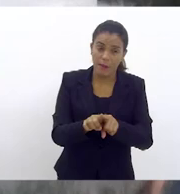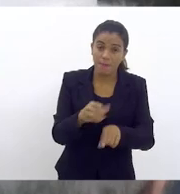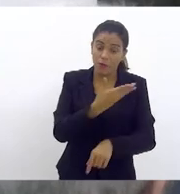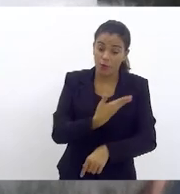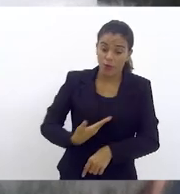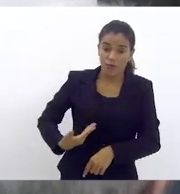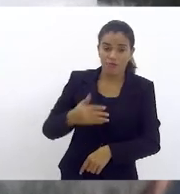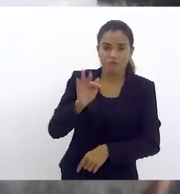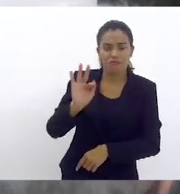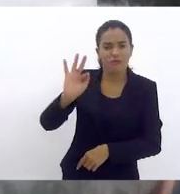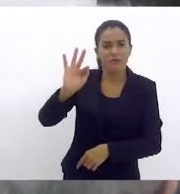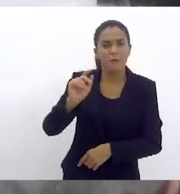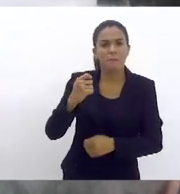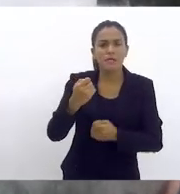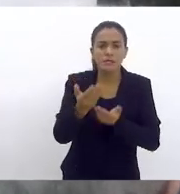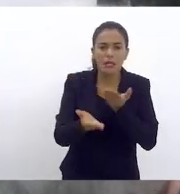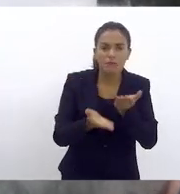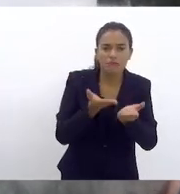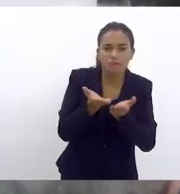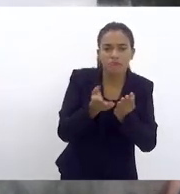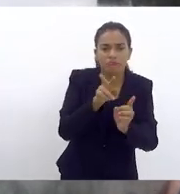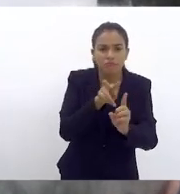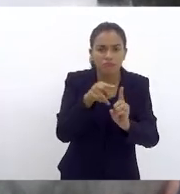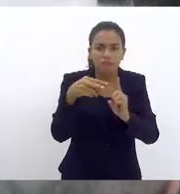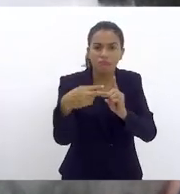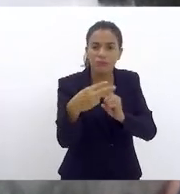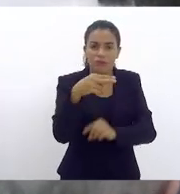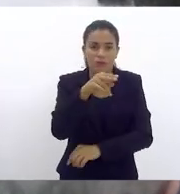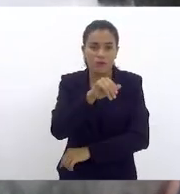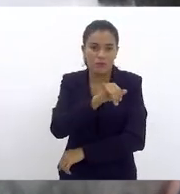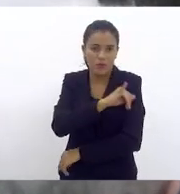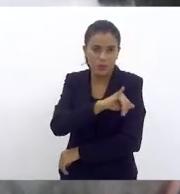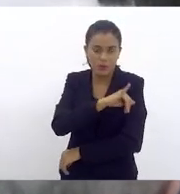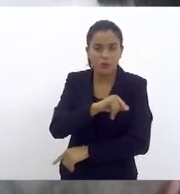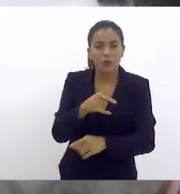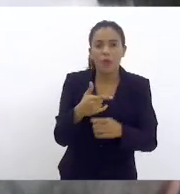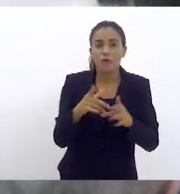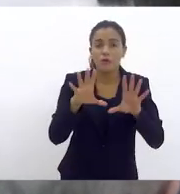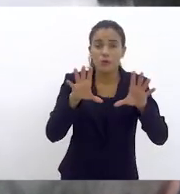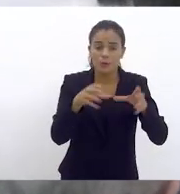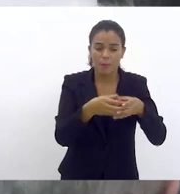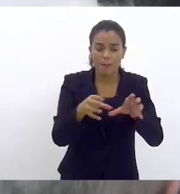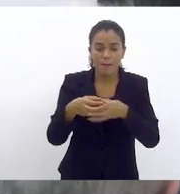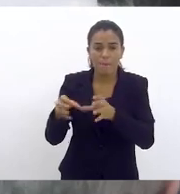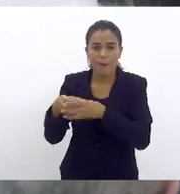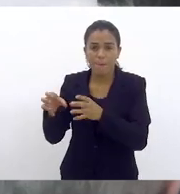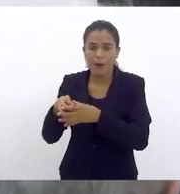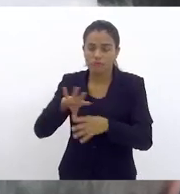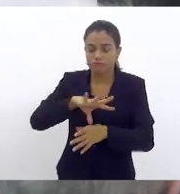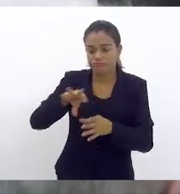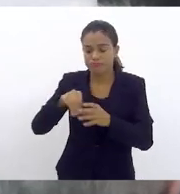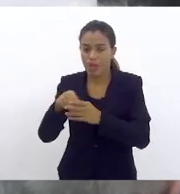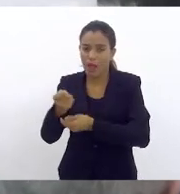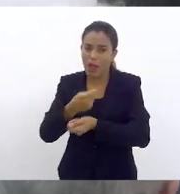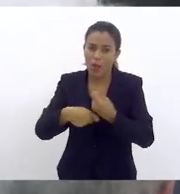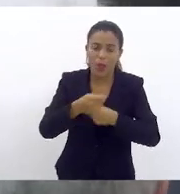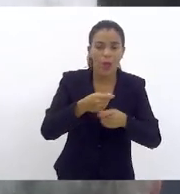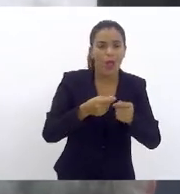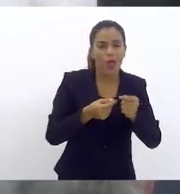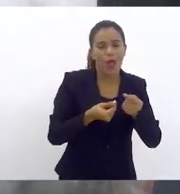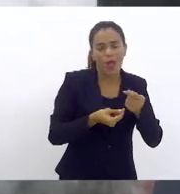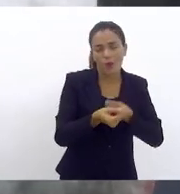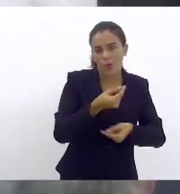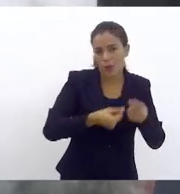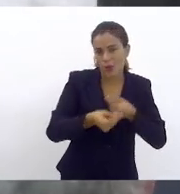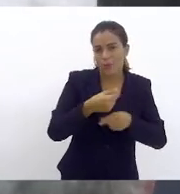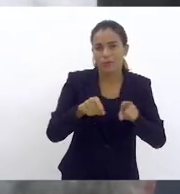precisa ter um tratamento diferenciado para o estado do Rio nessa questão do complexo econômico na questão das encomendas tecnológicas